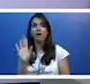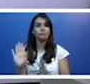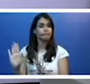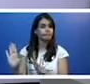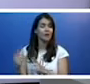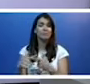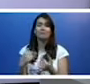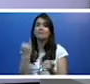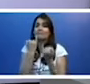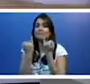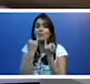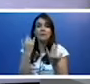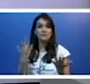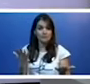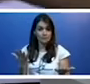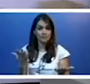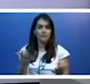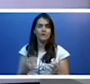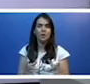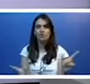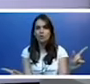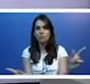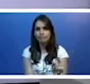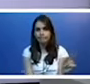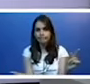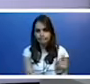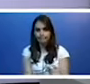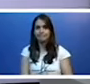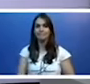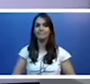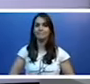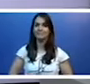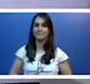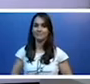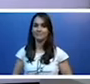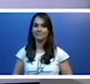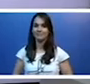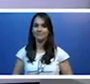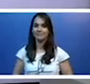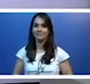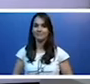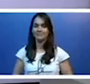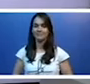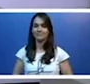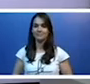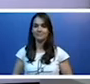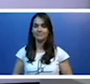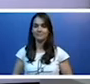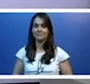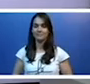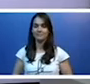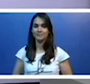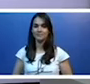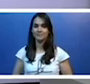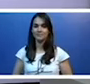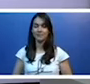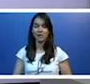nós vamos mexer só o cateto adjacente contato do posto e a hipotenusa que eu já